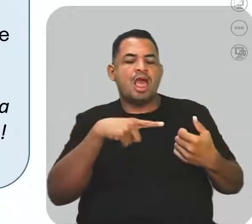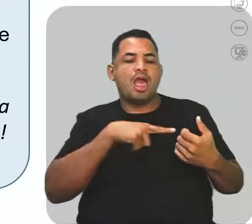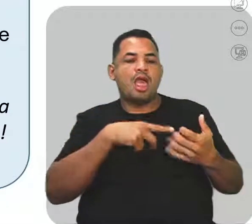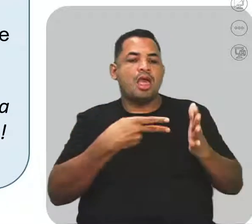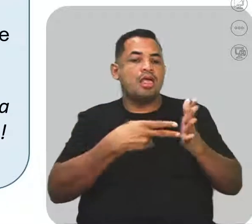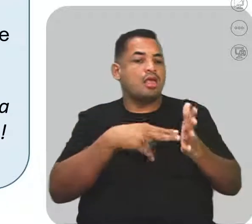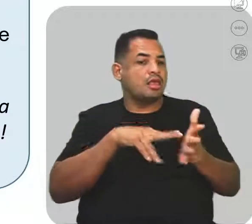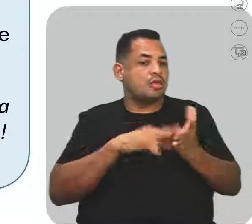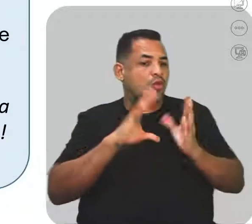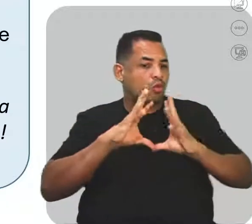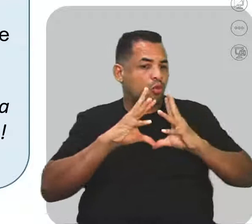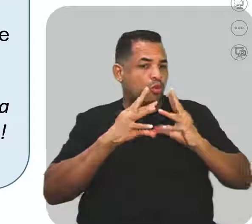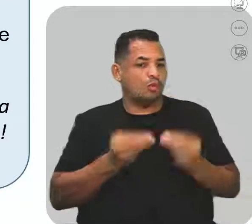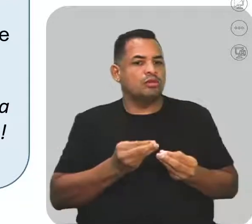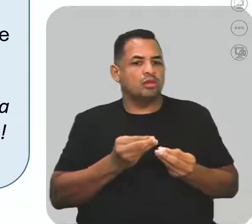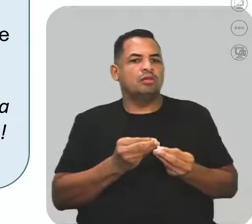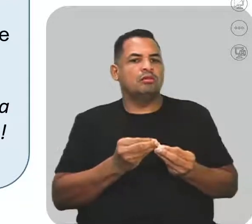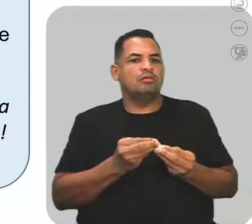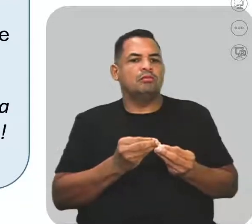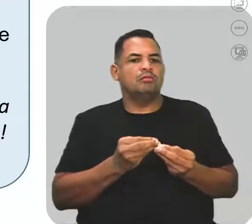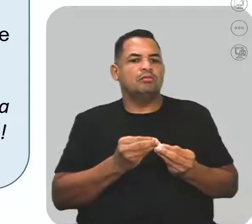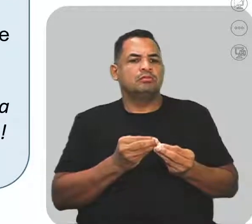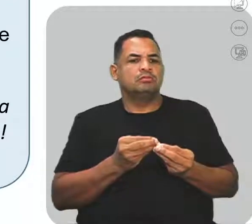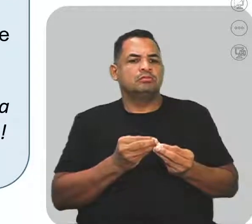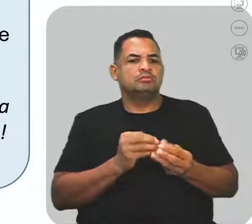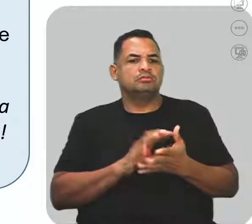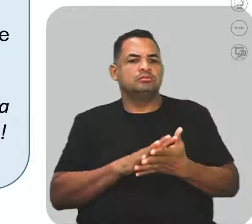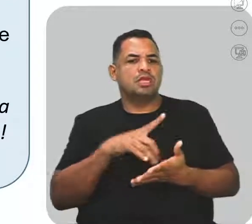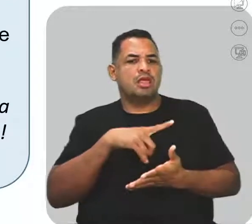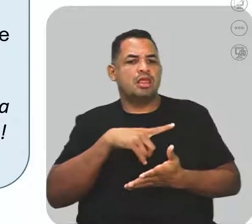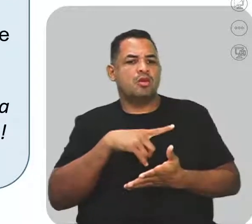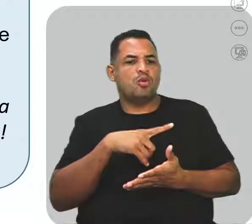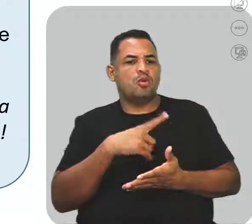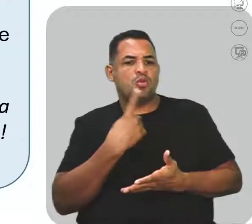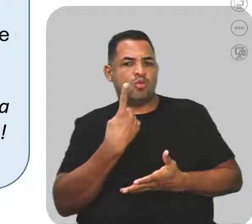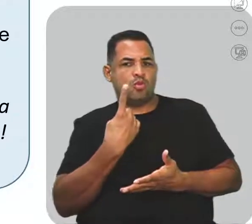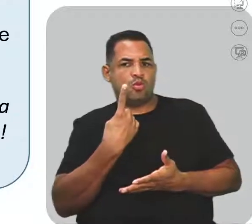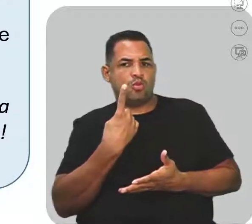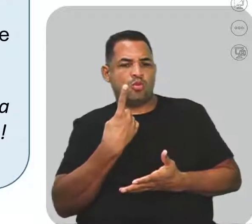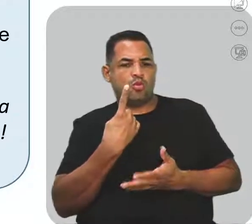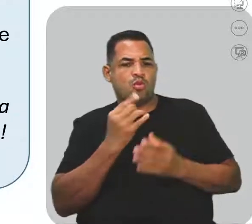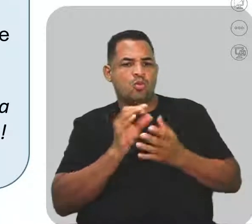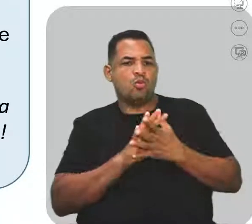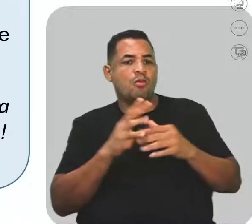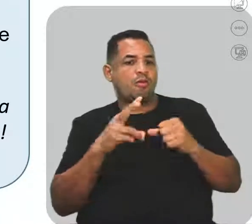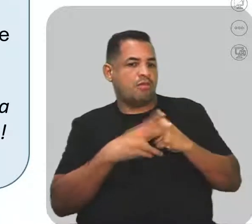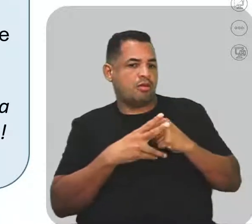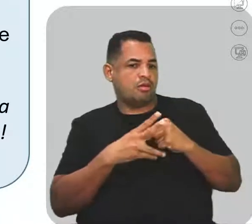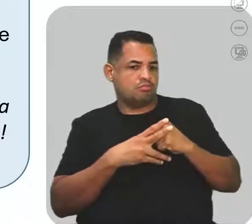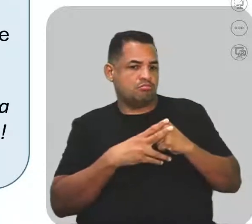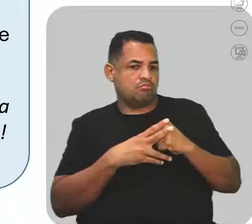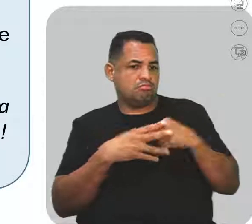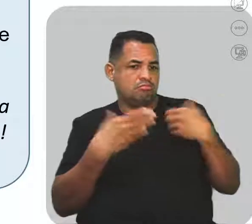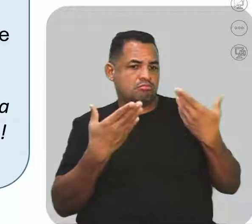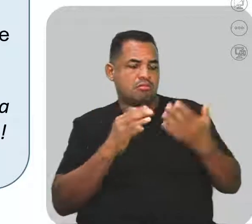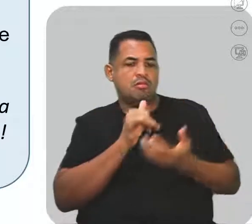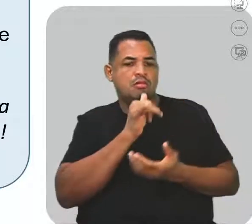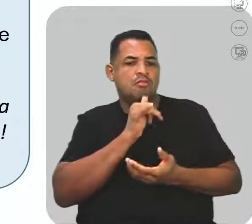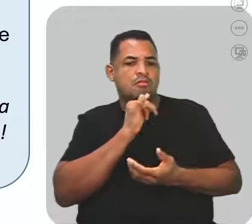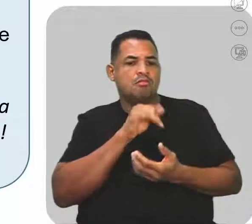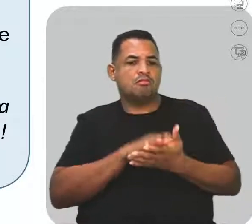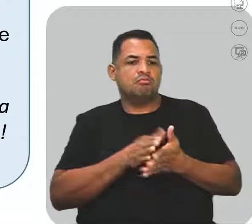sentido completo e contém apenas uma oração verbal.